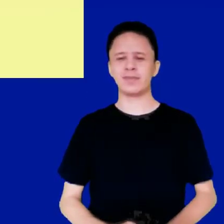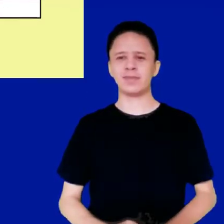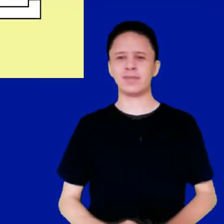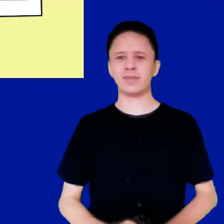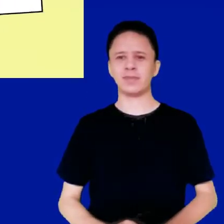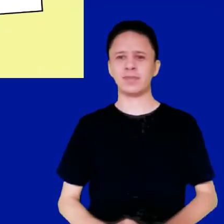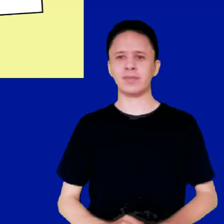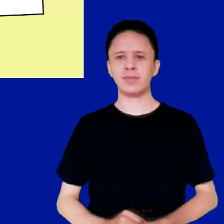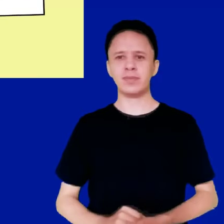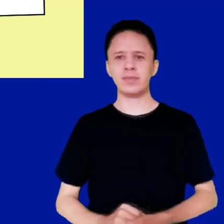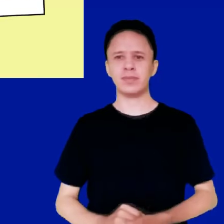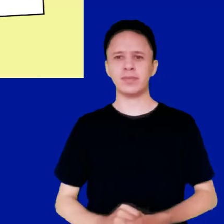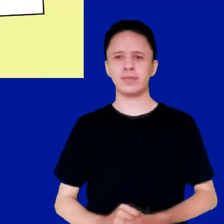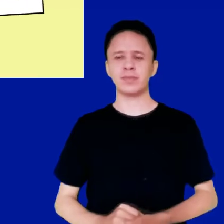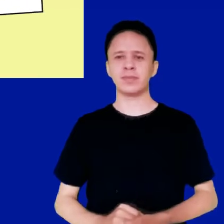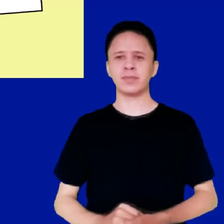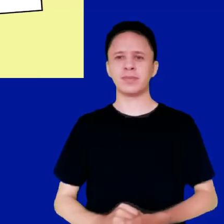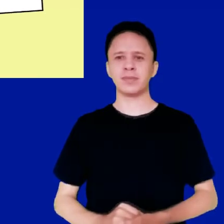vocês.